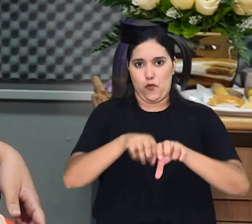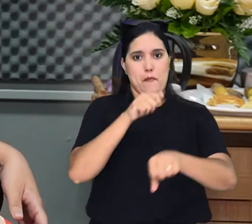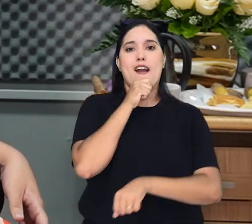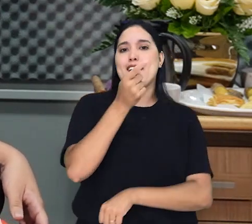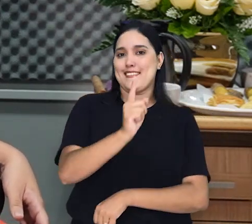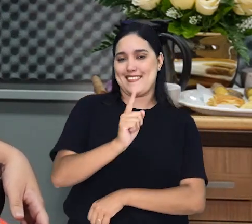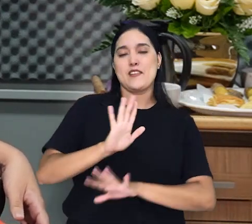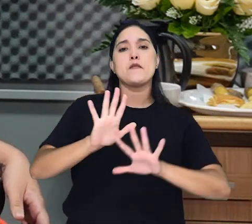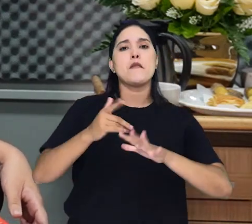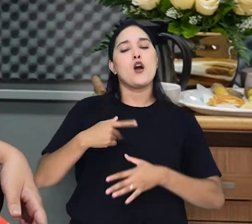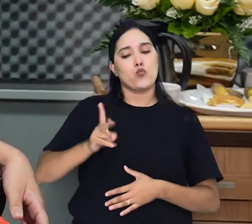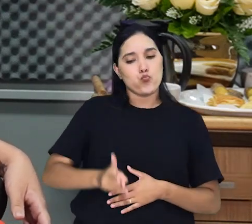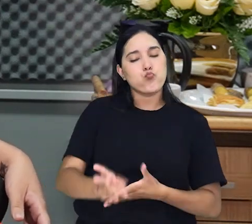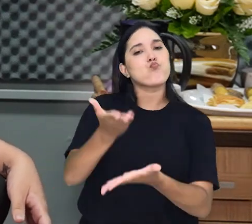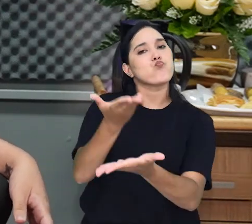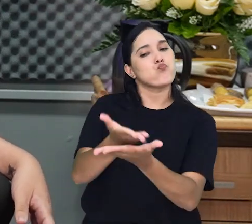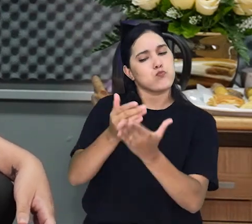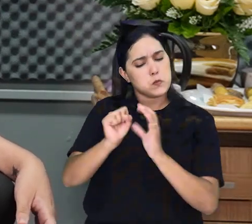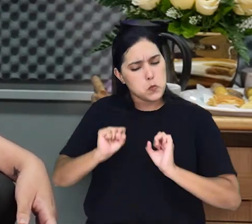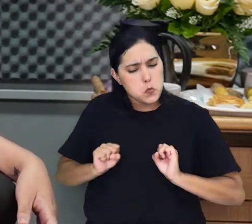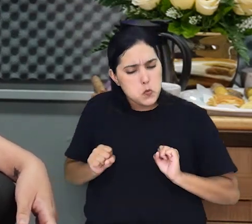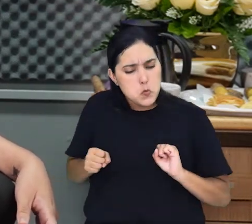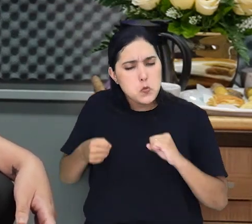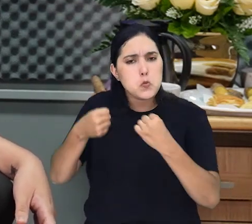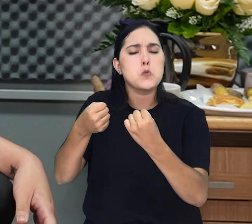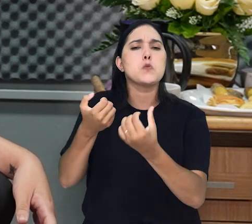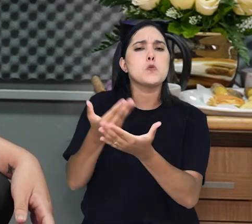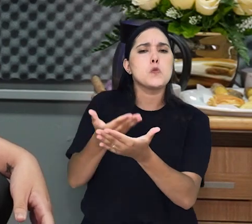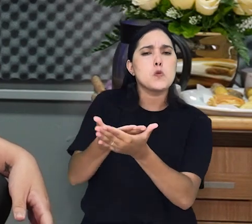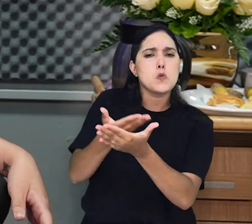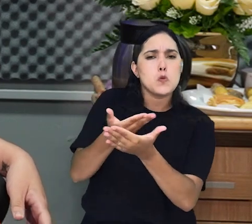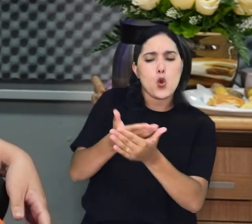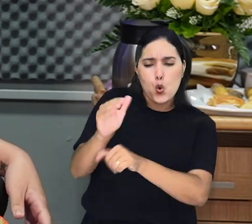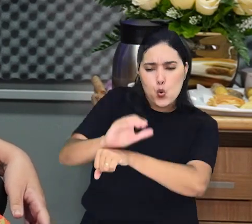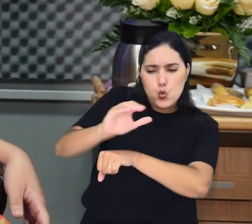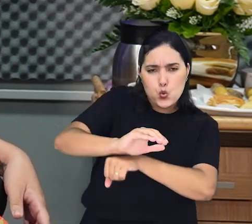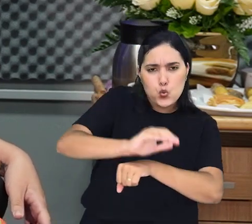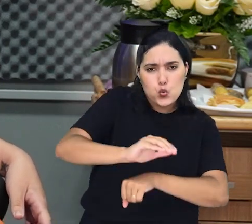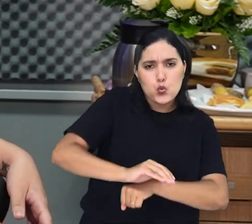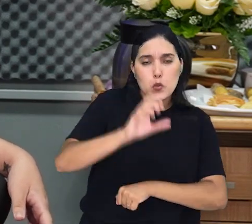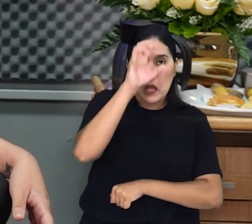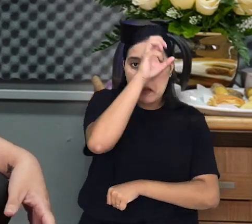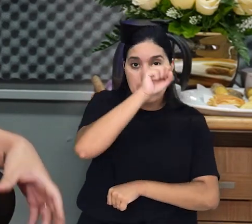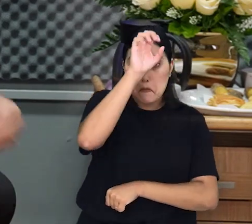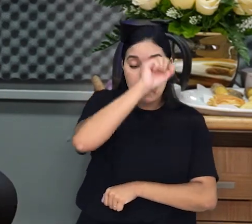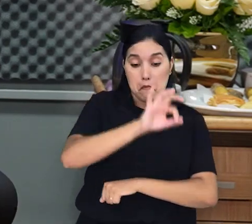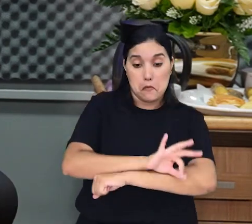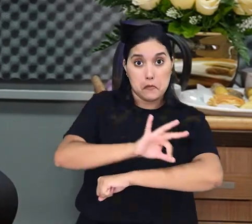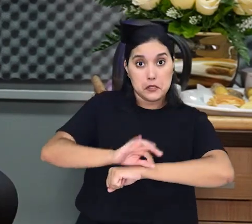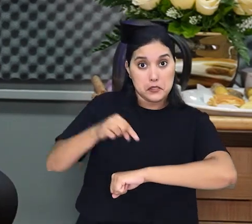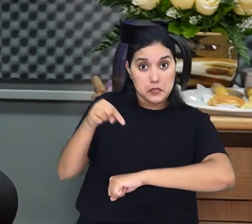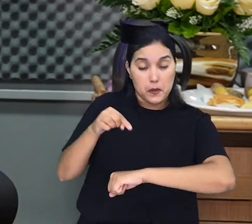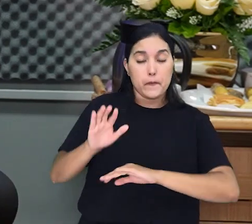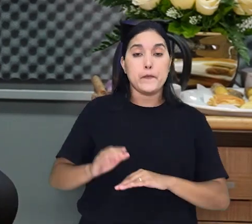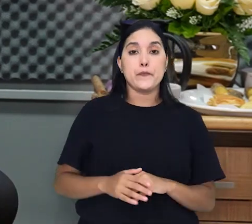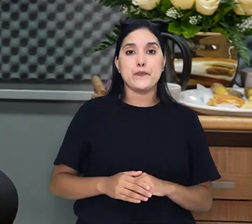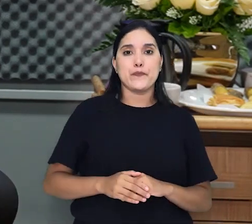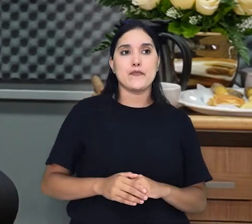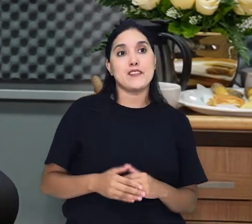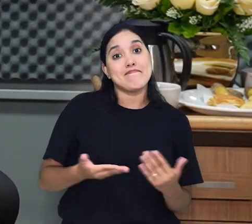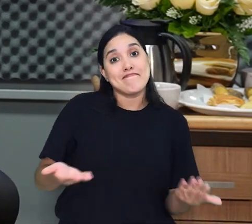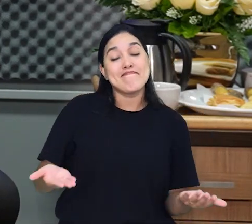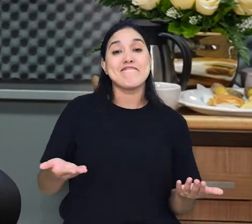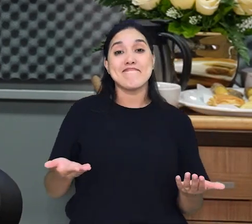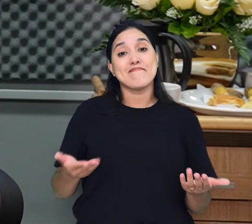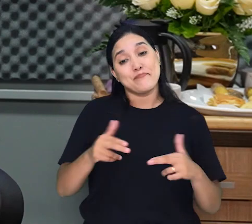né, ser um direcionamento na vida de alguém. Então a Libras, ela foi cada vez mais assim, aumentando